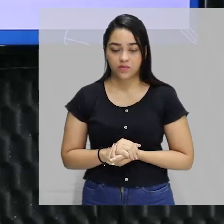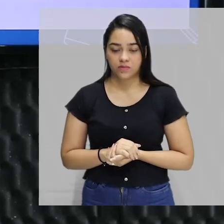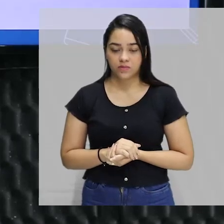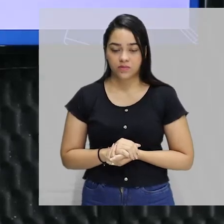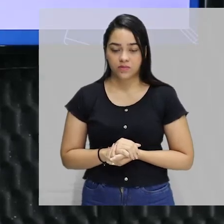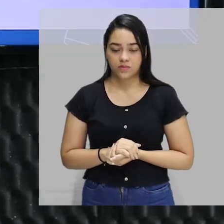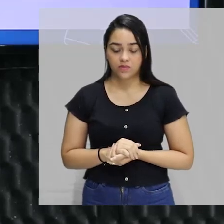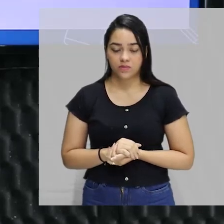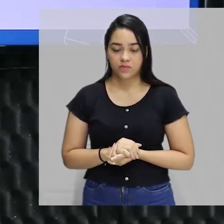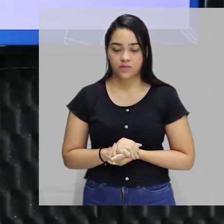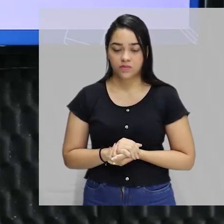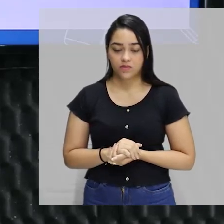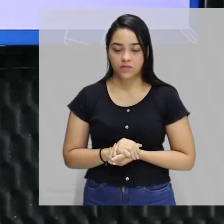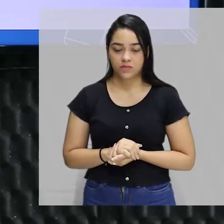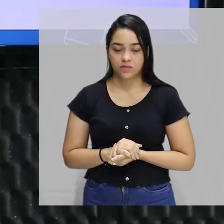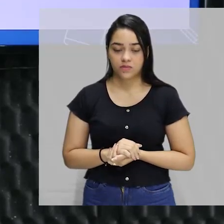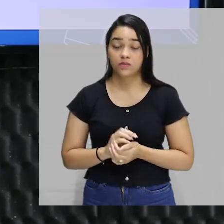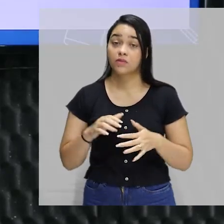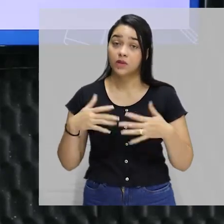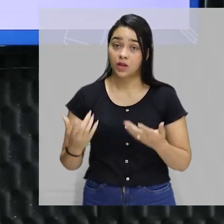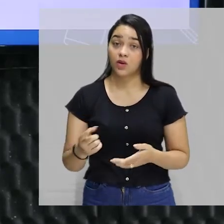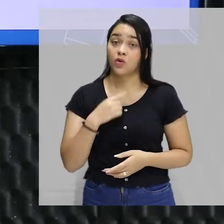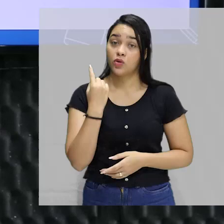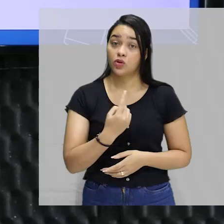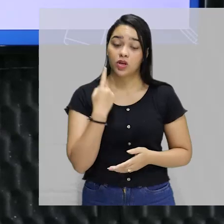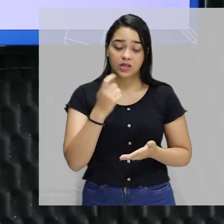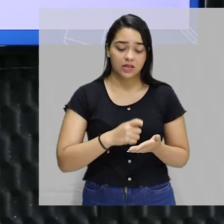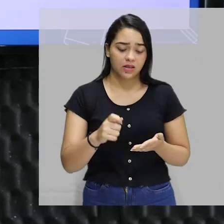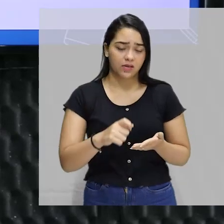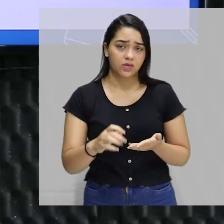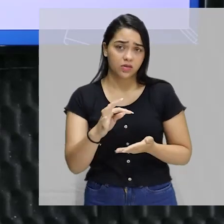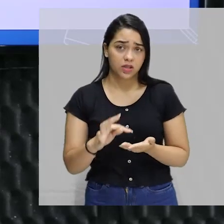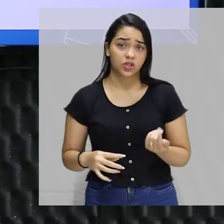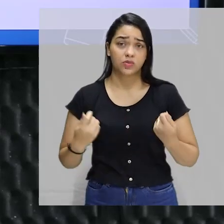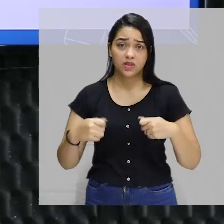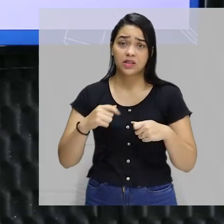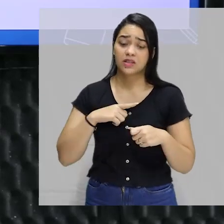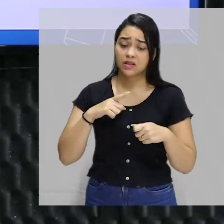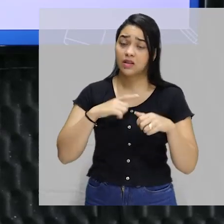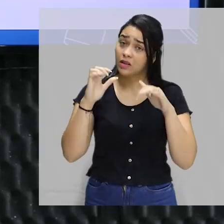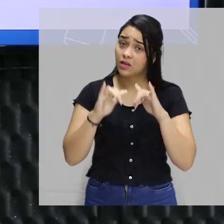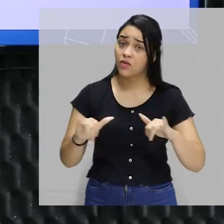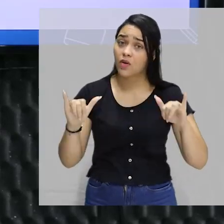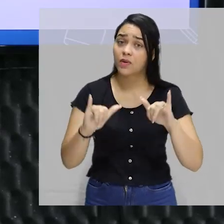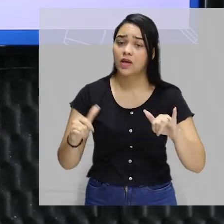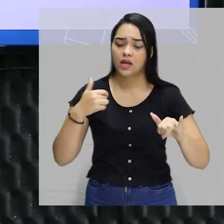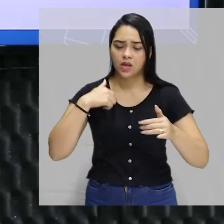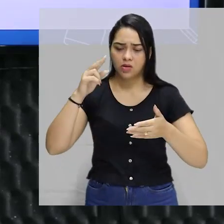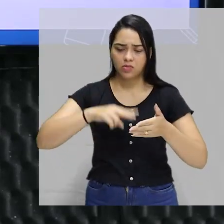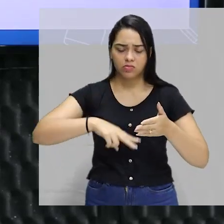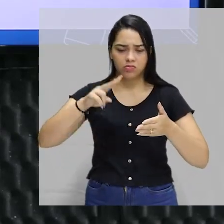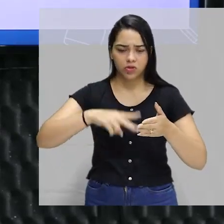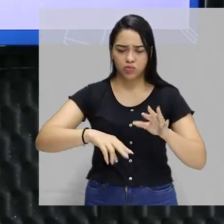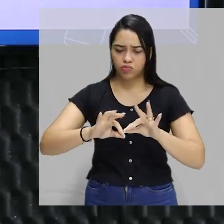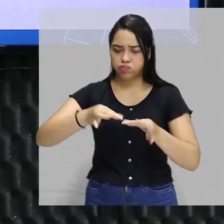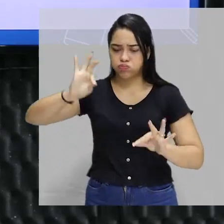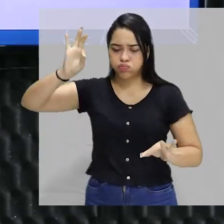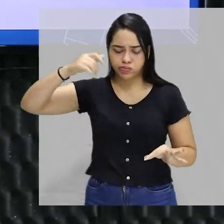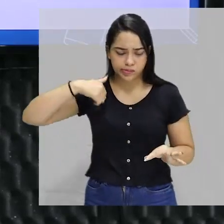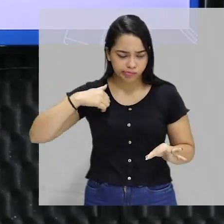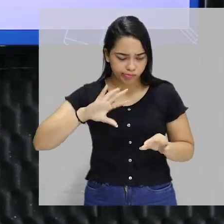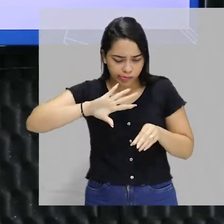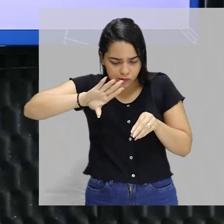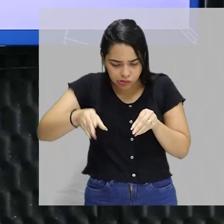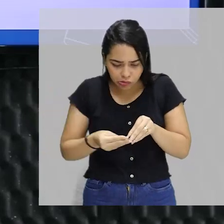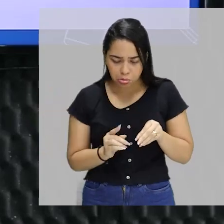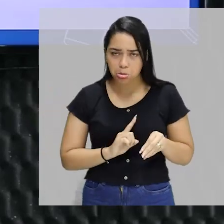ser incompreensível. Então, quando nós escrevemos o texto, ele precisa ter informatividade. Eu li um texto enorme e no final não me